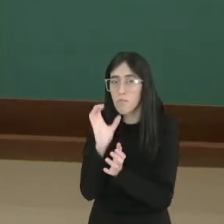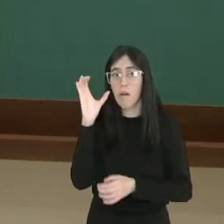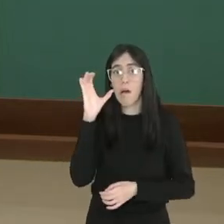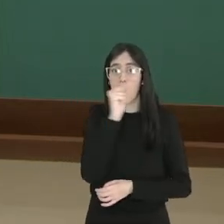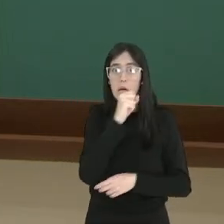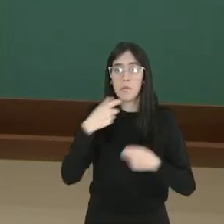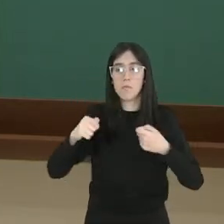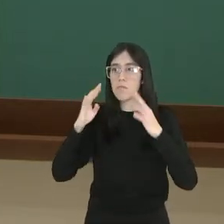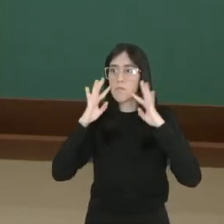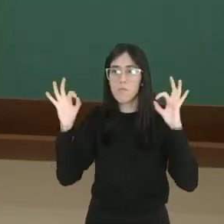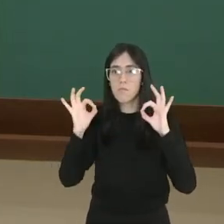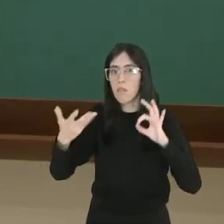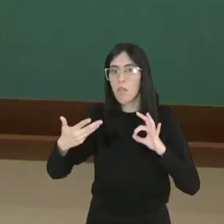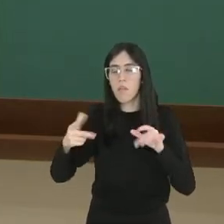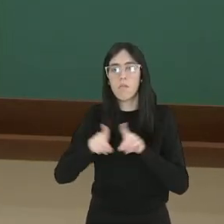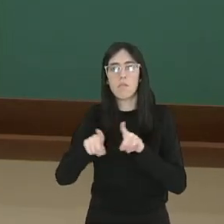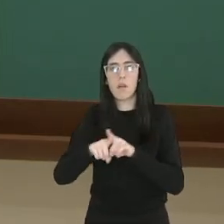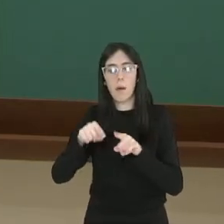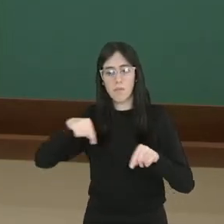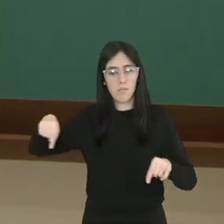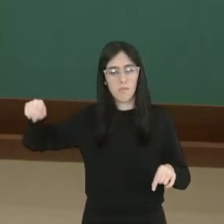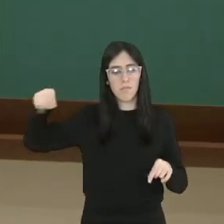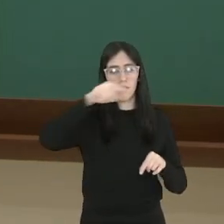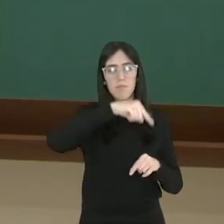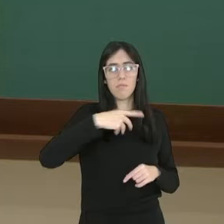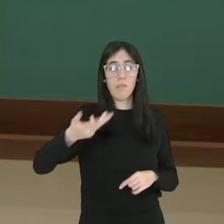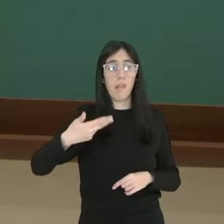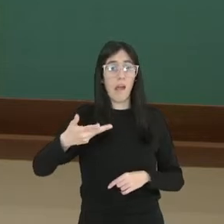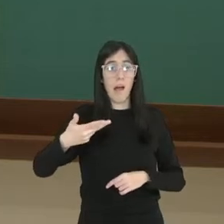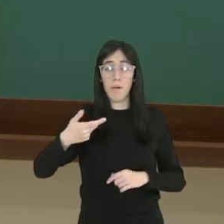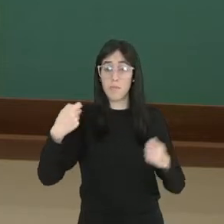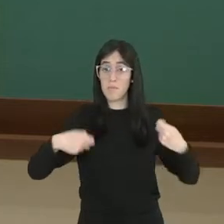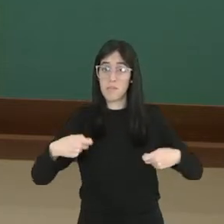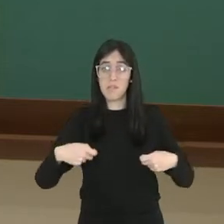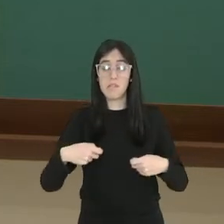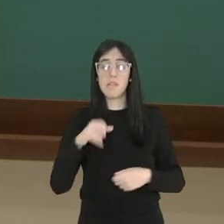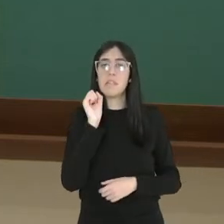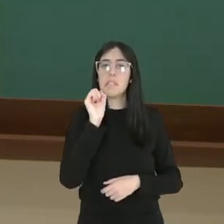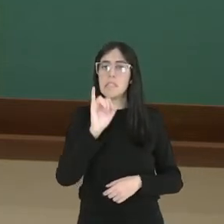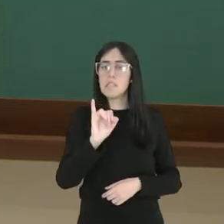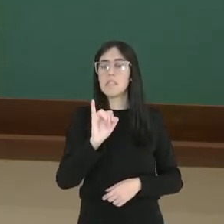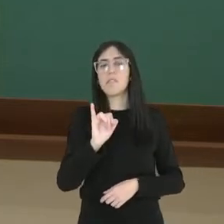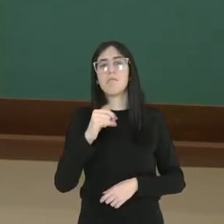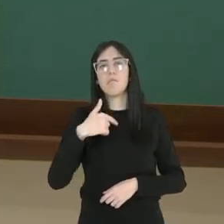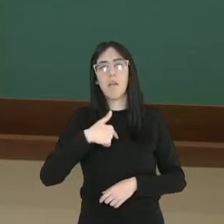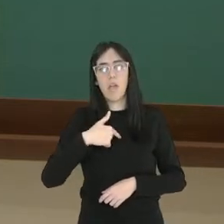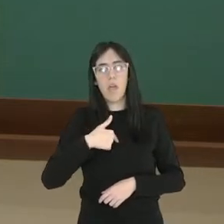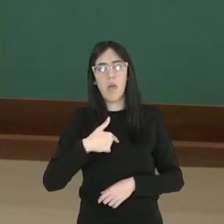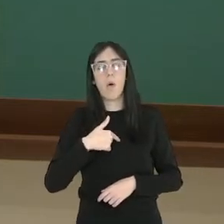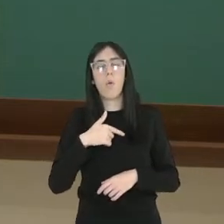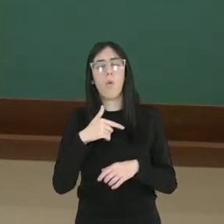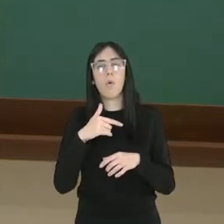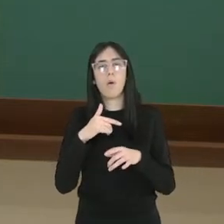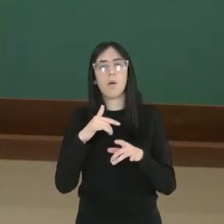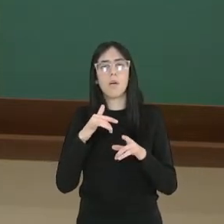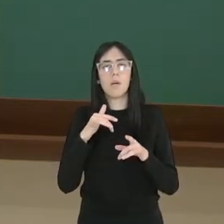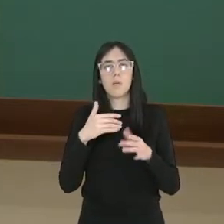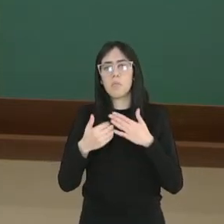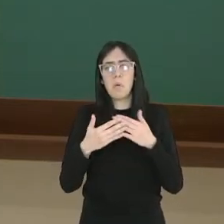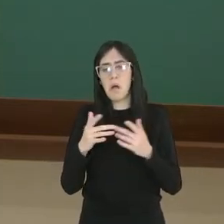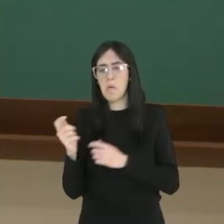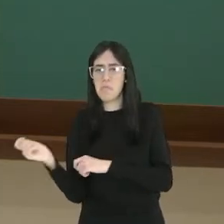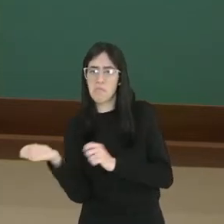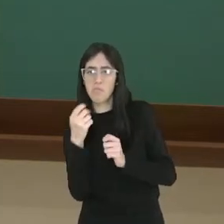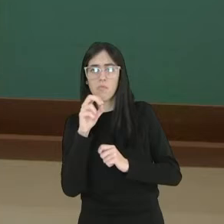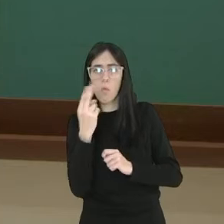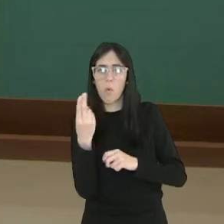ter que ter muita velocidade para correr entre as bases, e se eu estou defendendo, eu também preciso de muita velocidade para